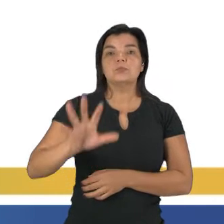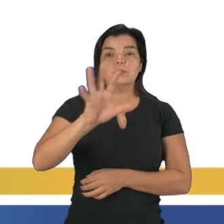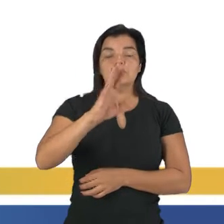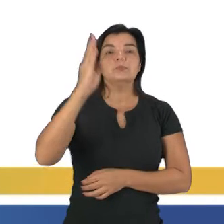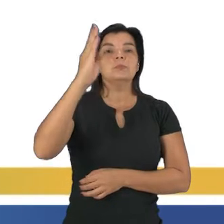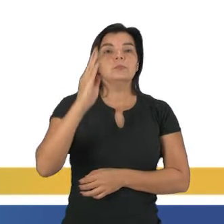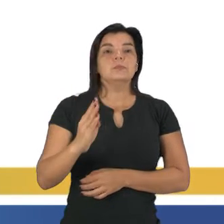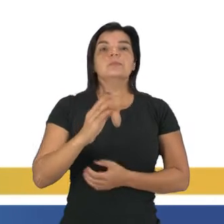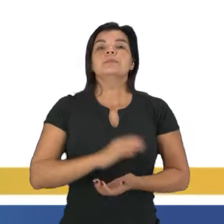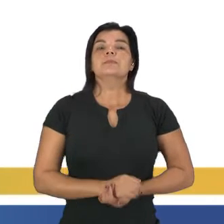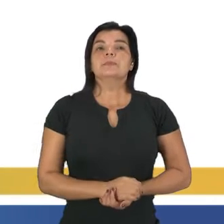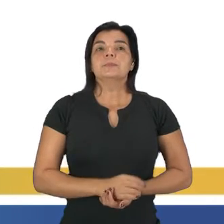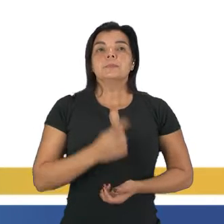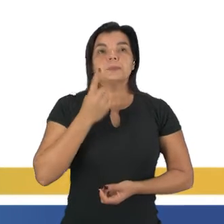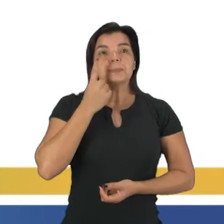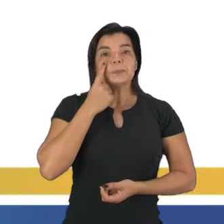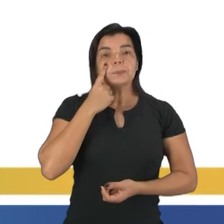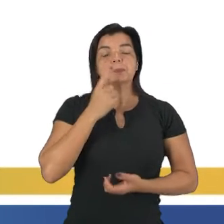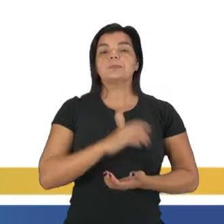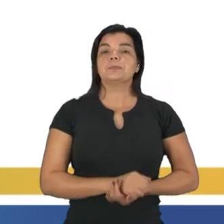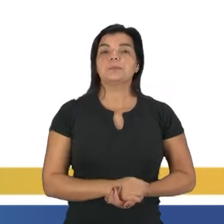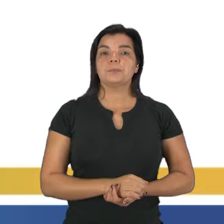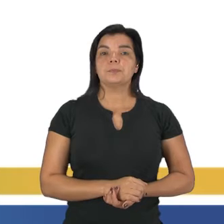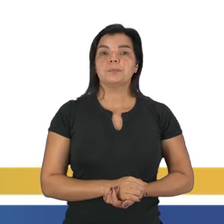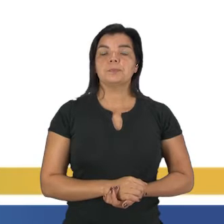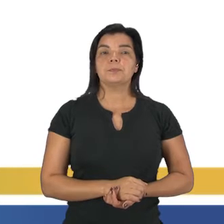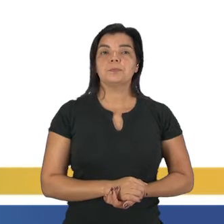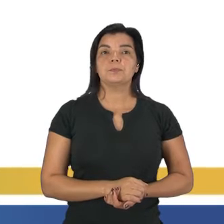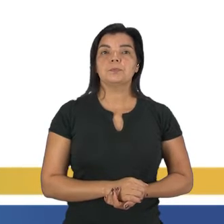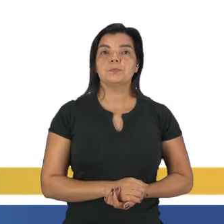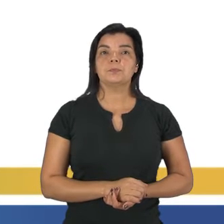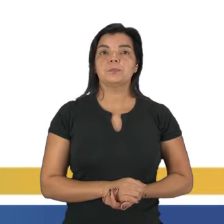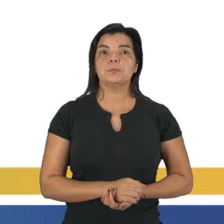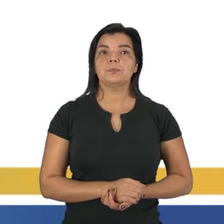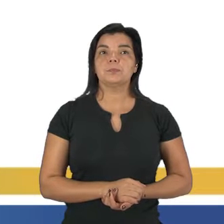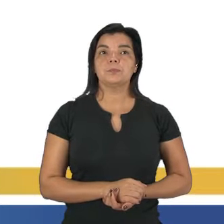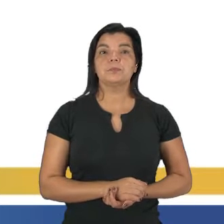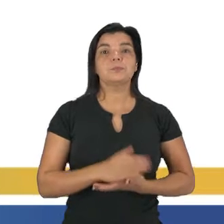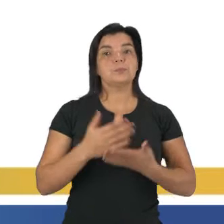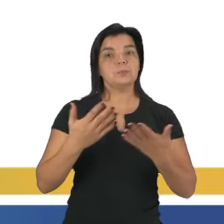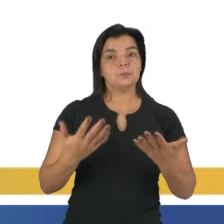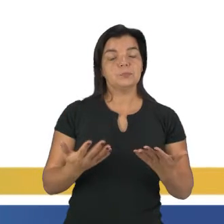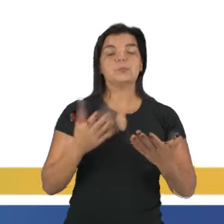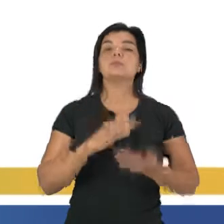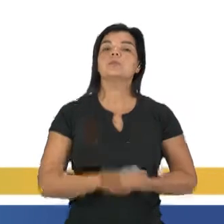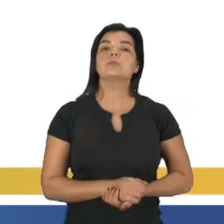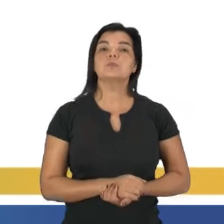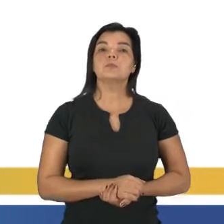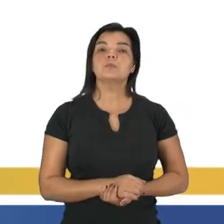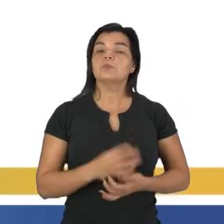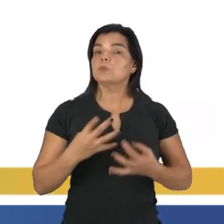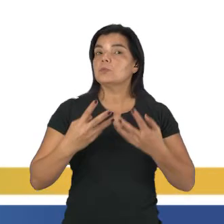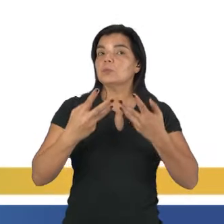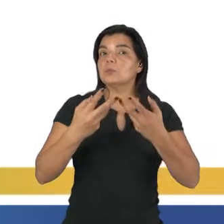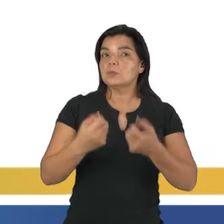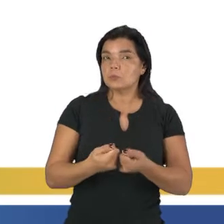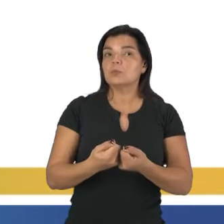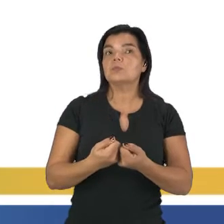brasileiro. Veja aí, certo? Porém, tudo